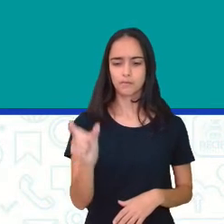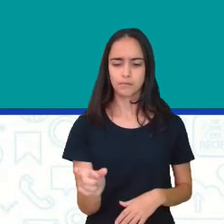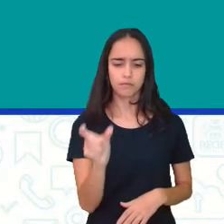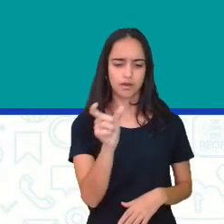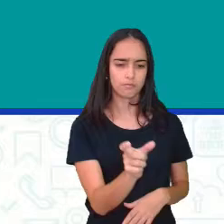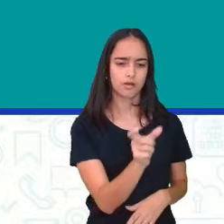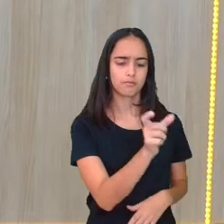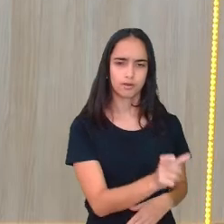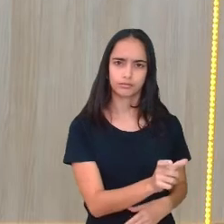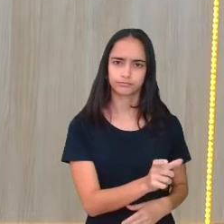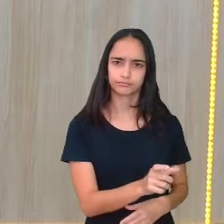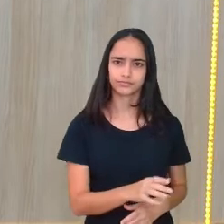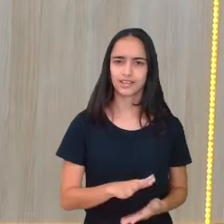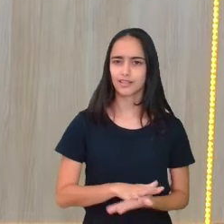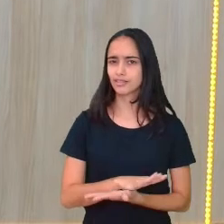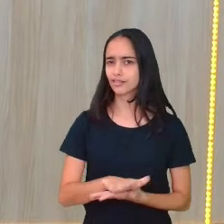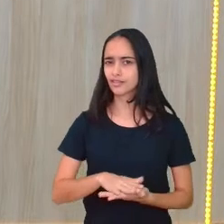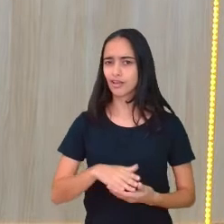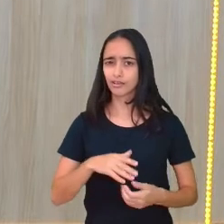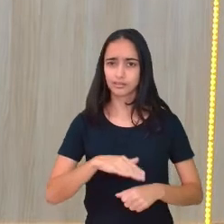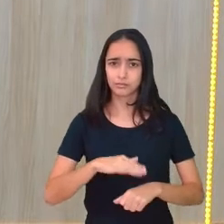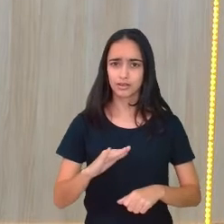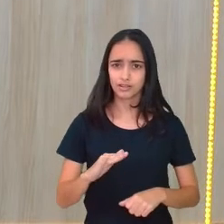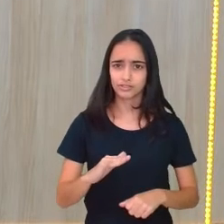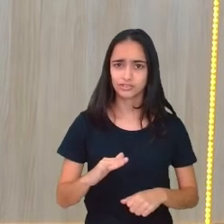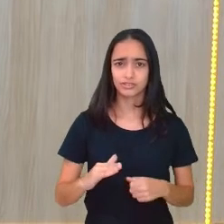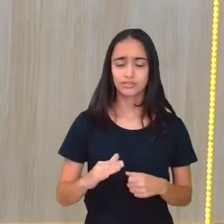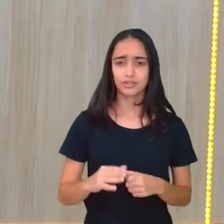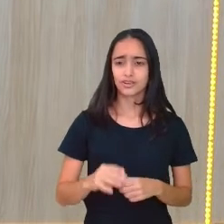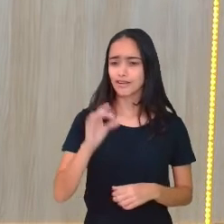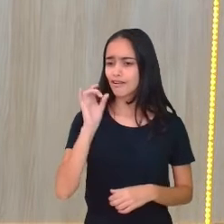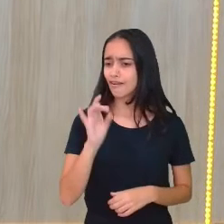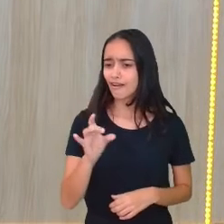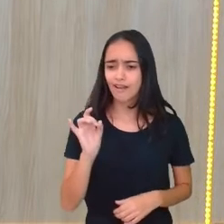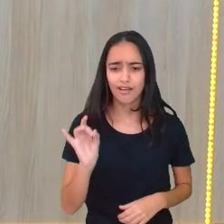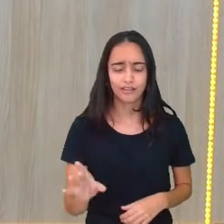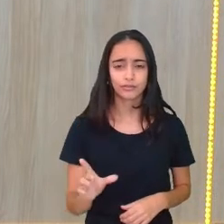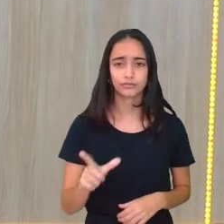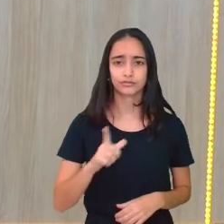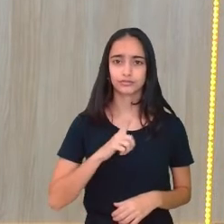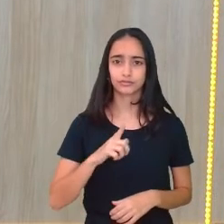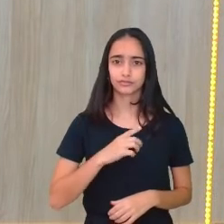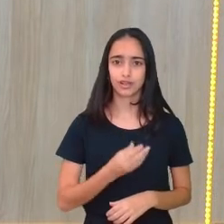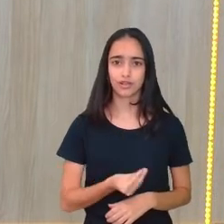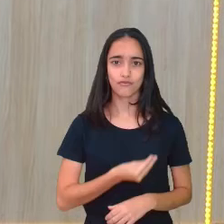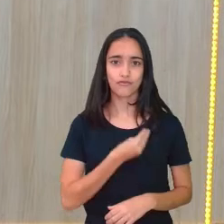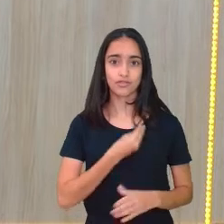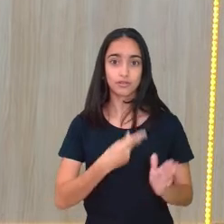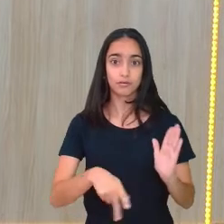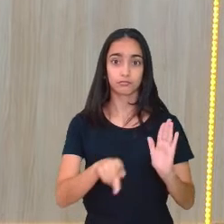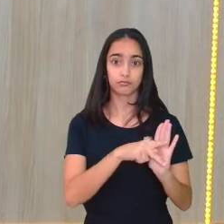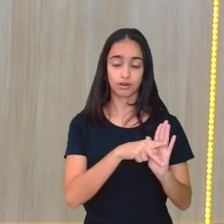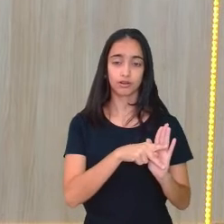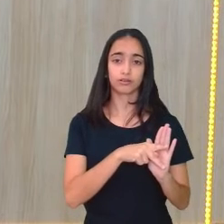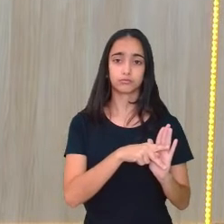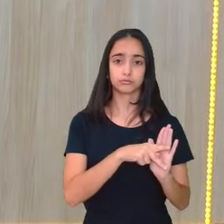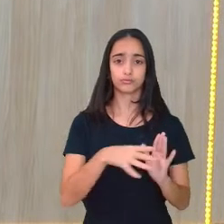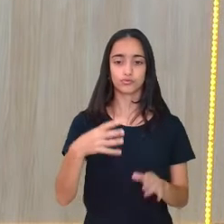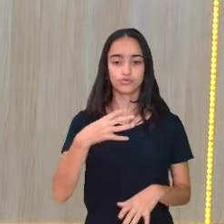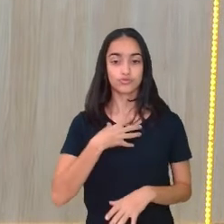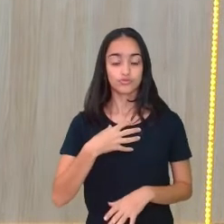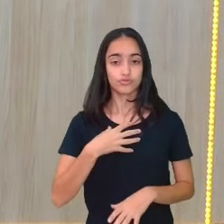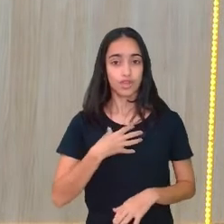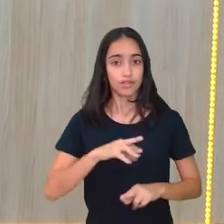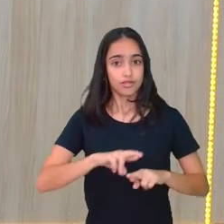Então, nada mais é do que cada um tem a sua vida. Cada um tem a sua forma.